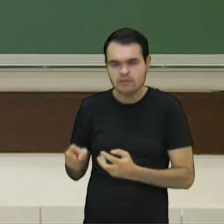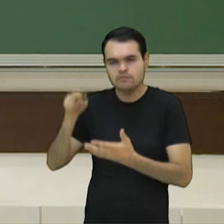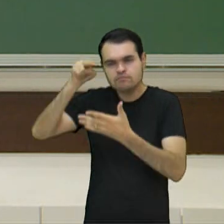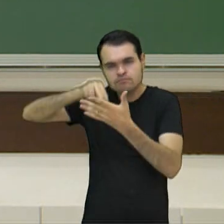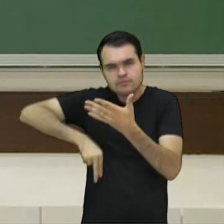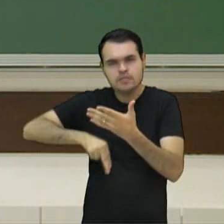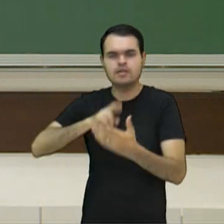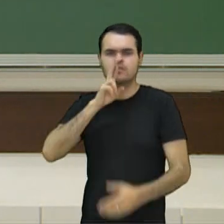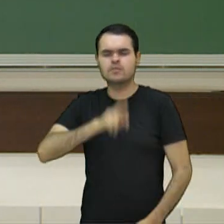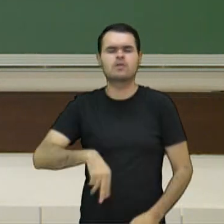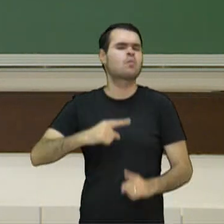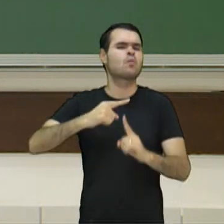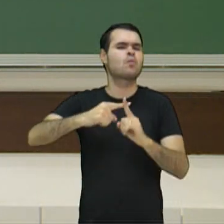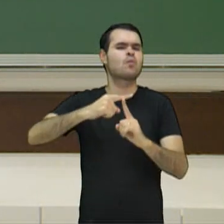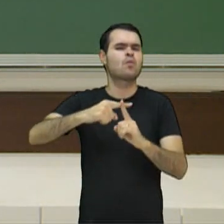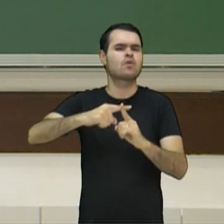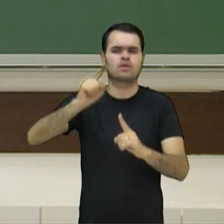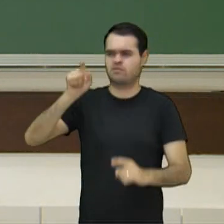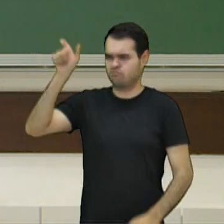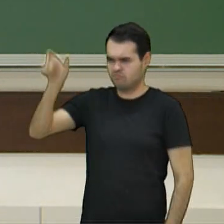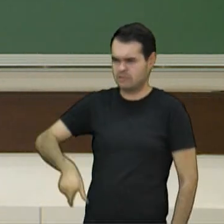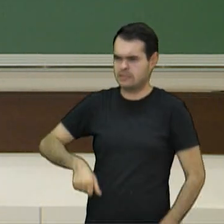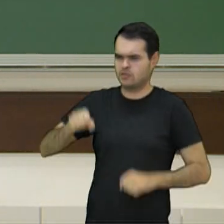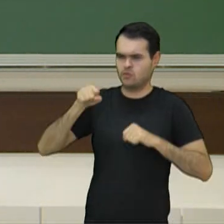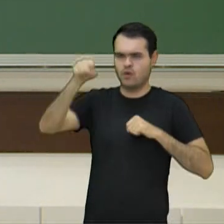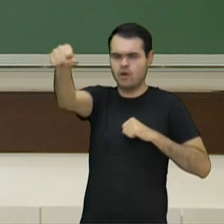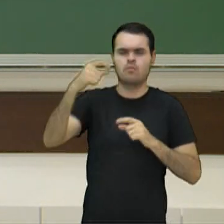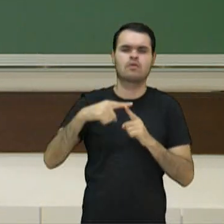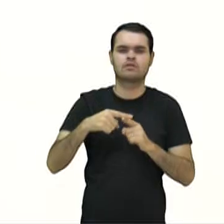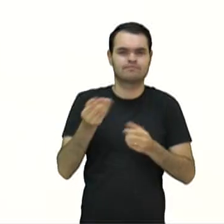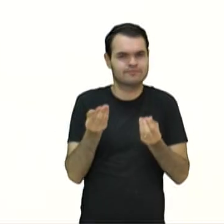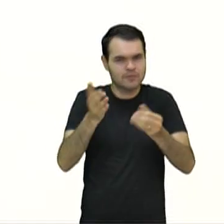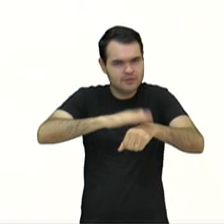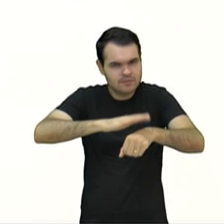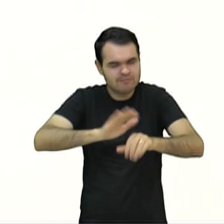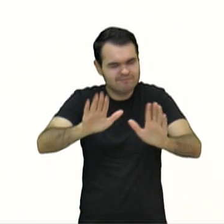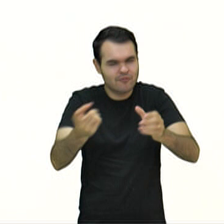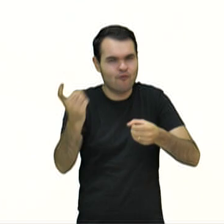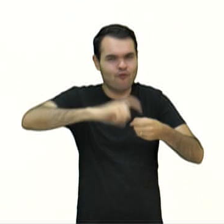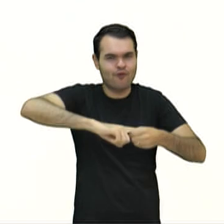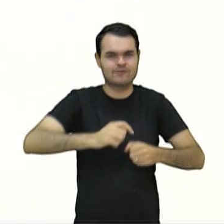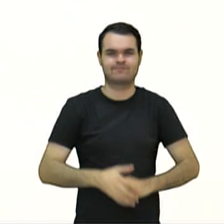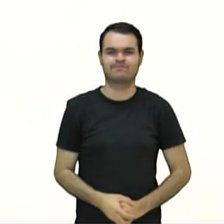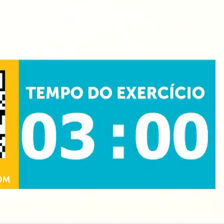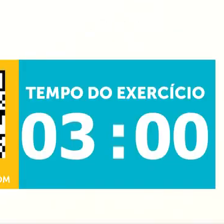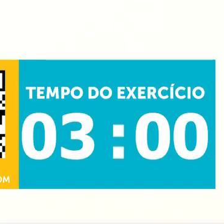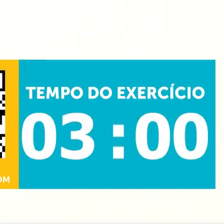mim. Por que ele foi considerado um herói? Vou dar um tempinho para vocês e a gente já volta.